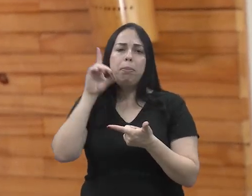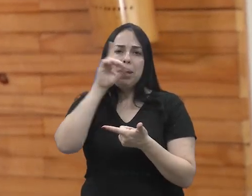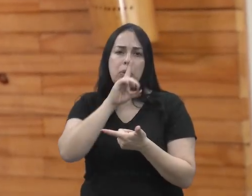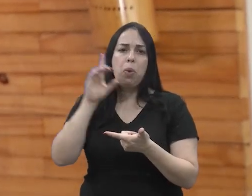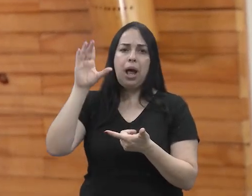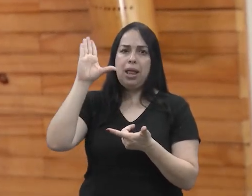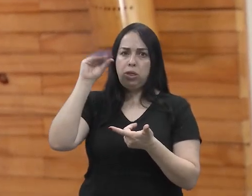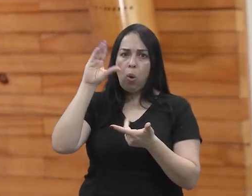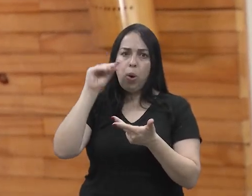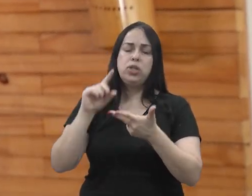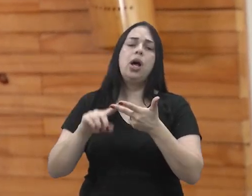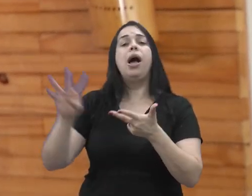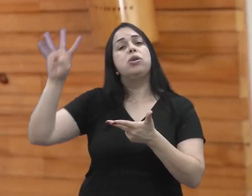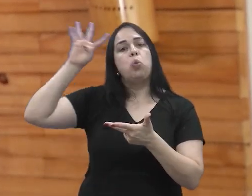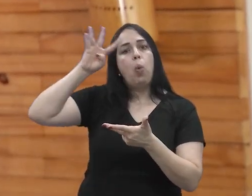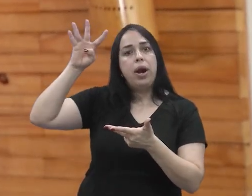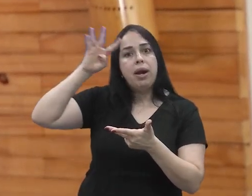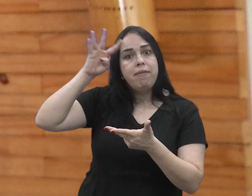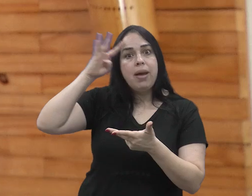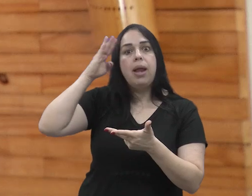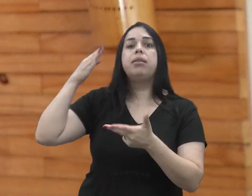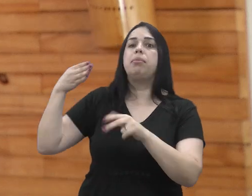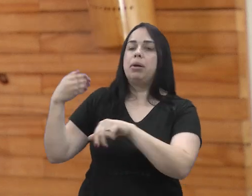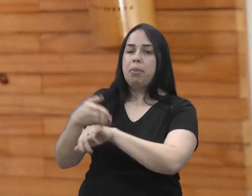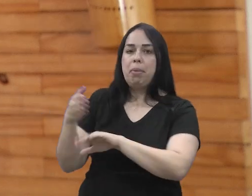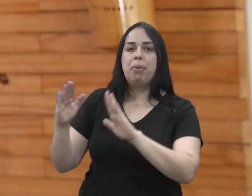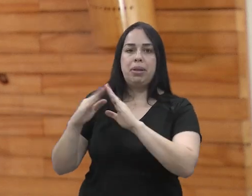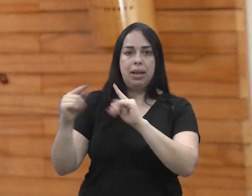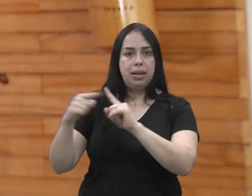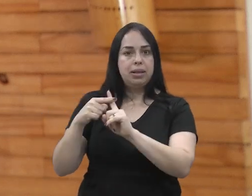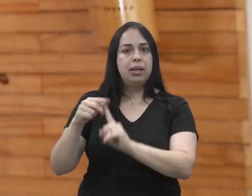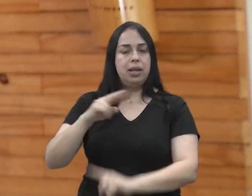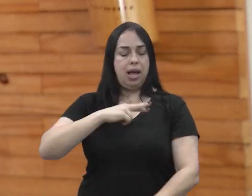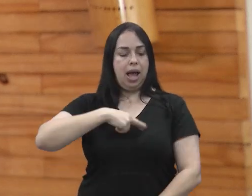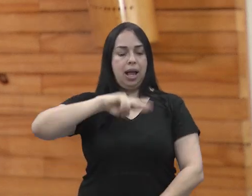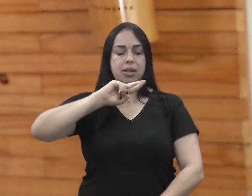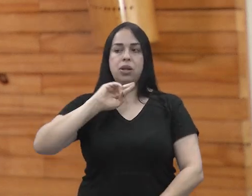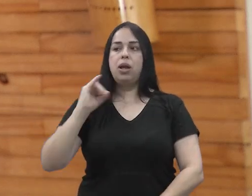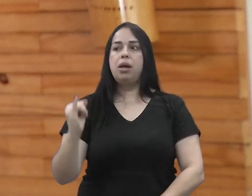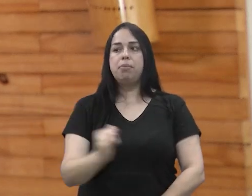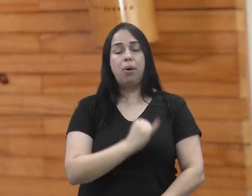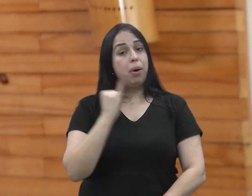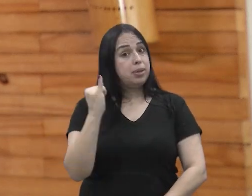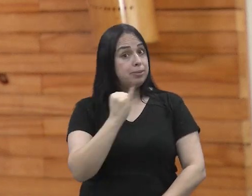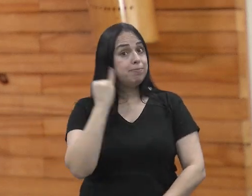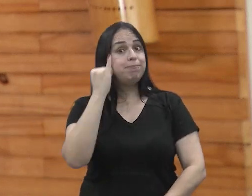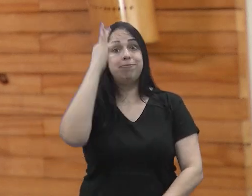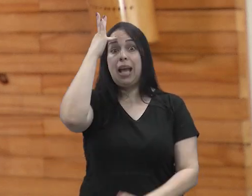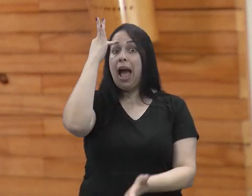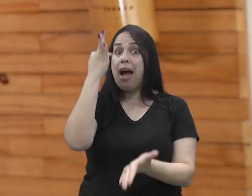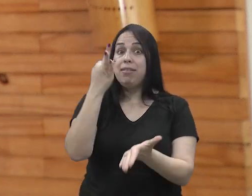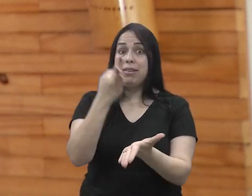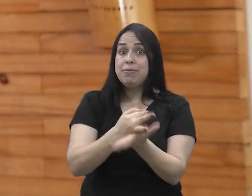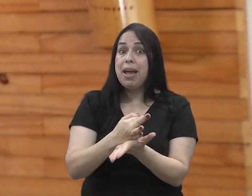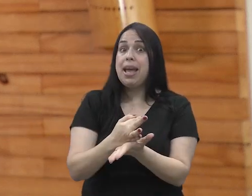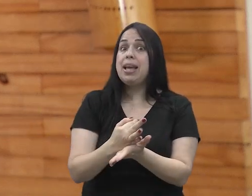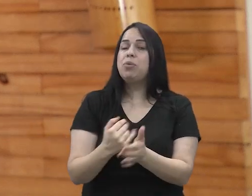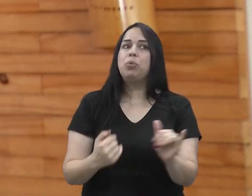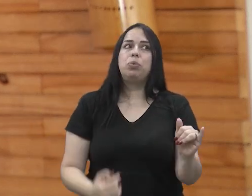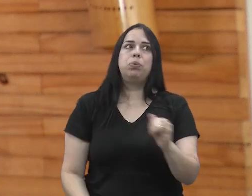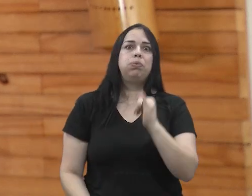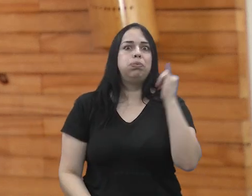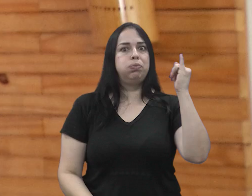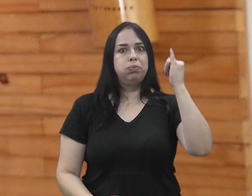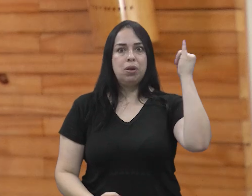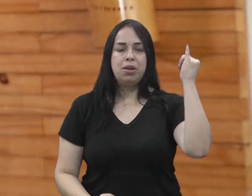noite, às quartas-feiras, né? A religião, ela tem uma grande importância, a fé, ela tem uma grande